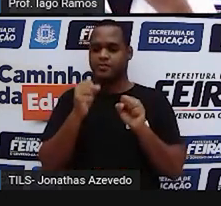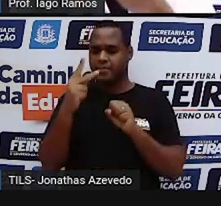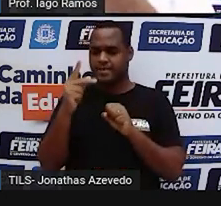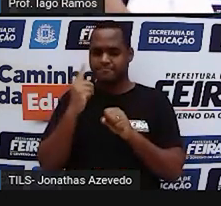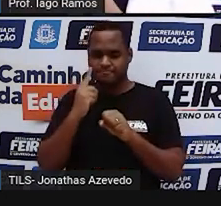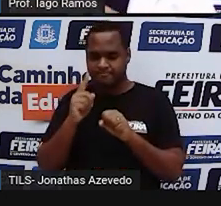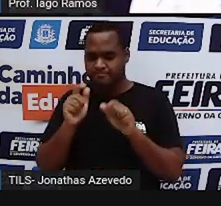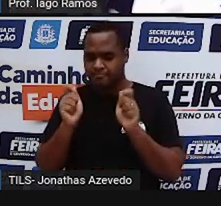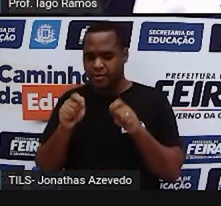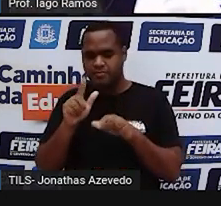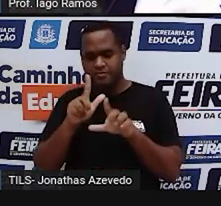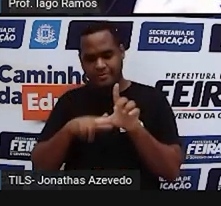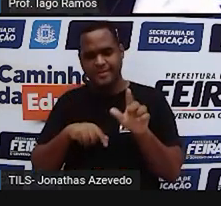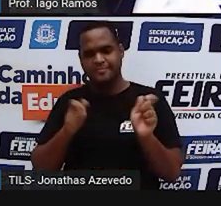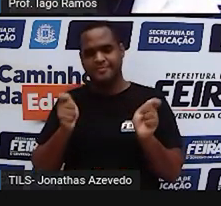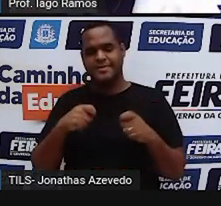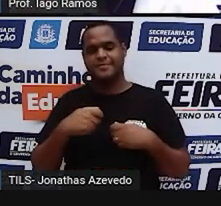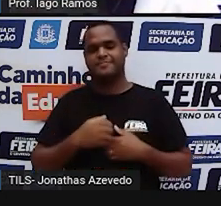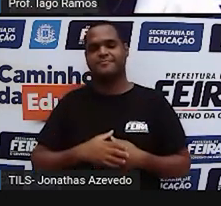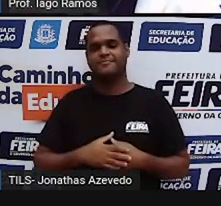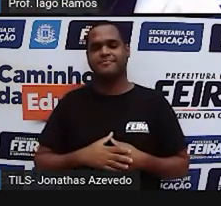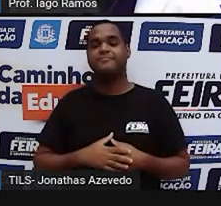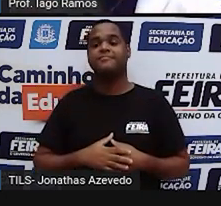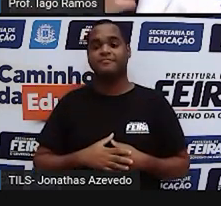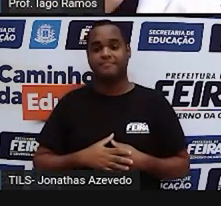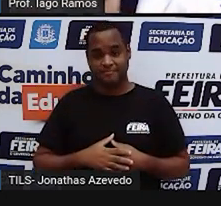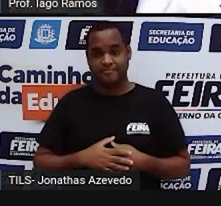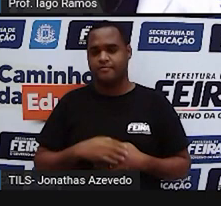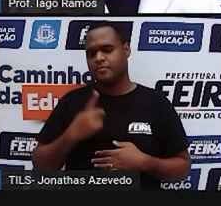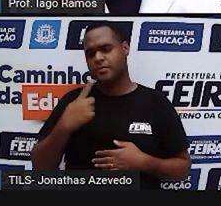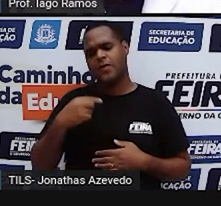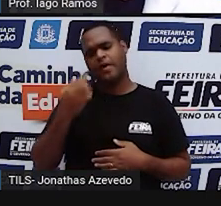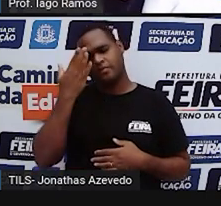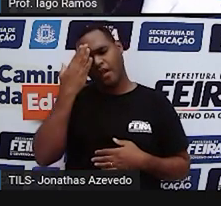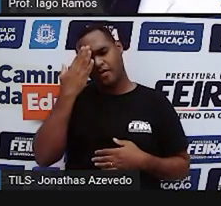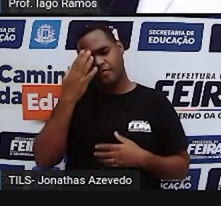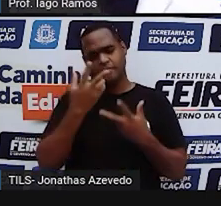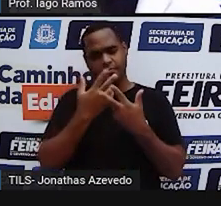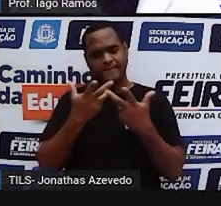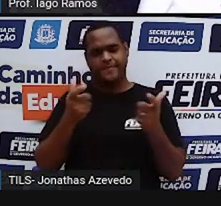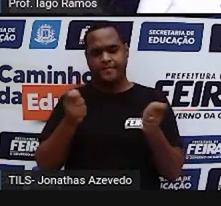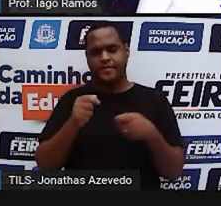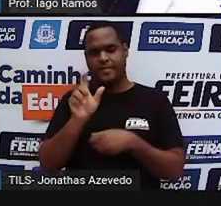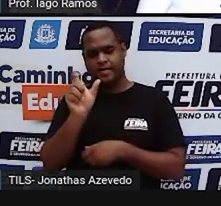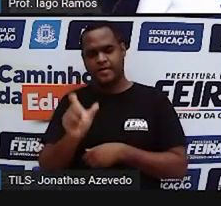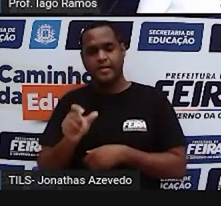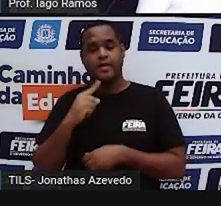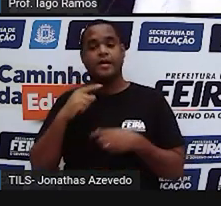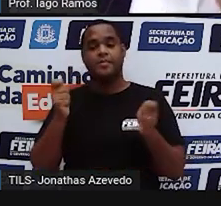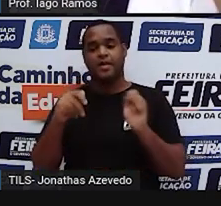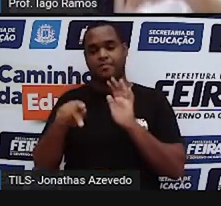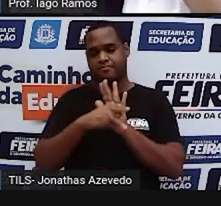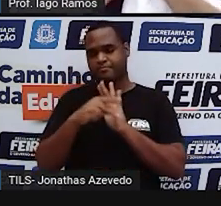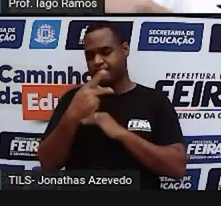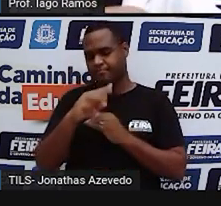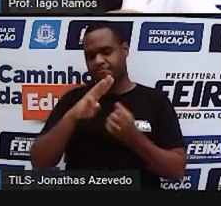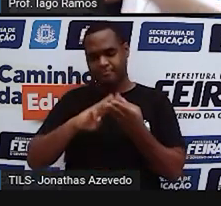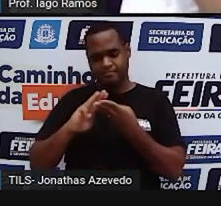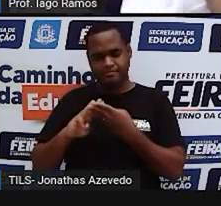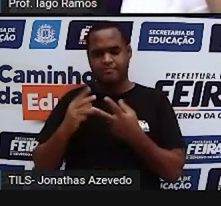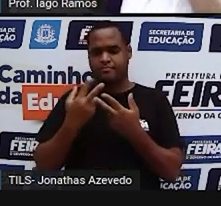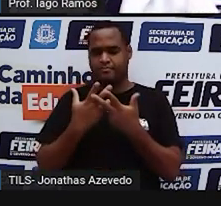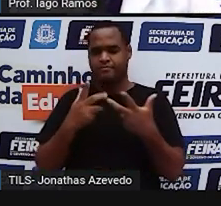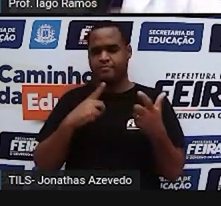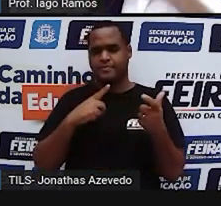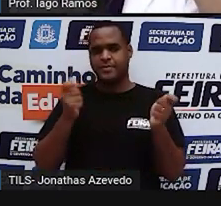cálculos precisa usar letras Pois é né a gente sabe que e essa parte da matemática e a